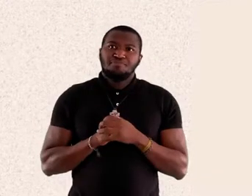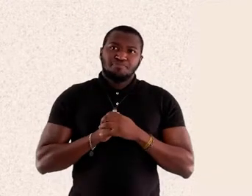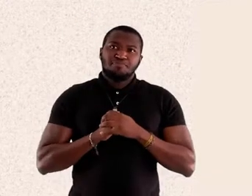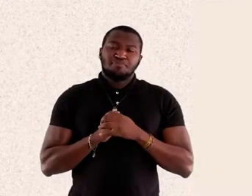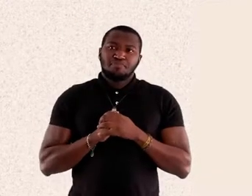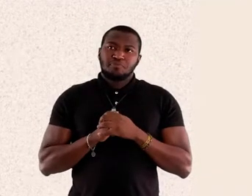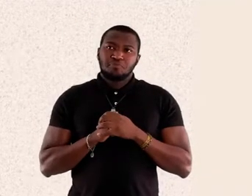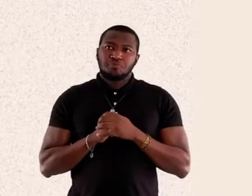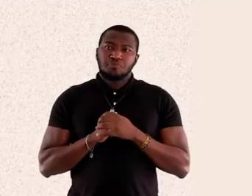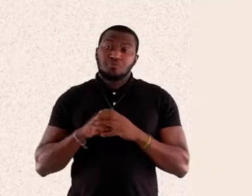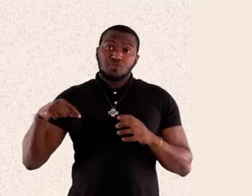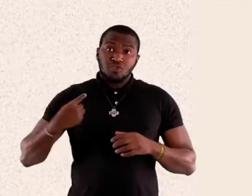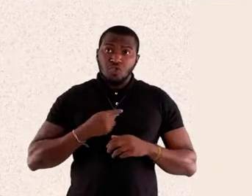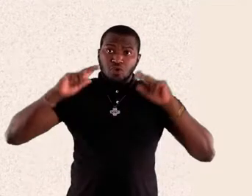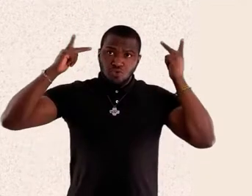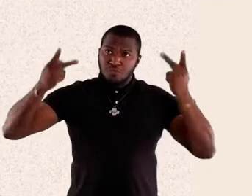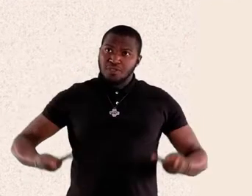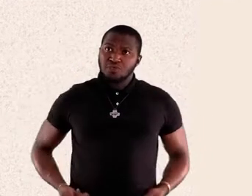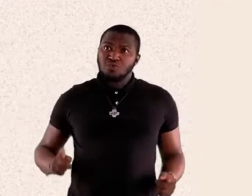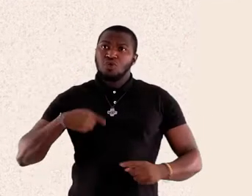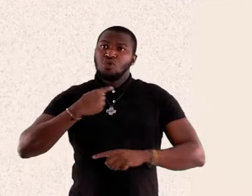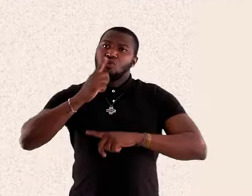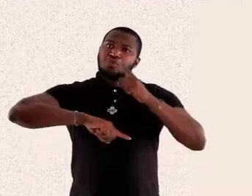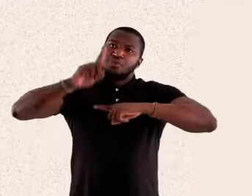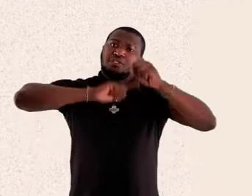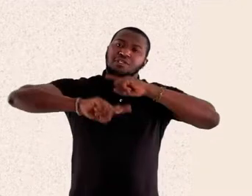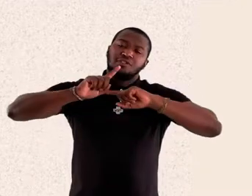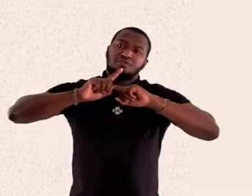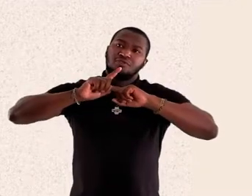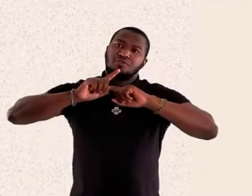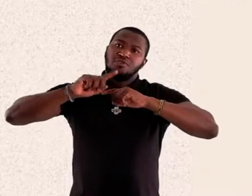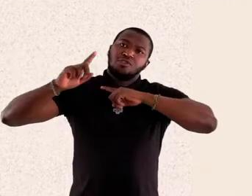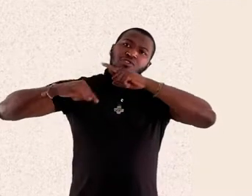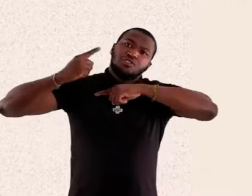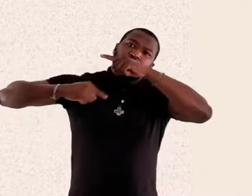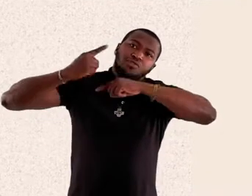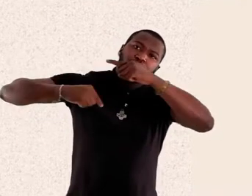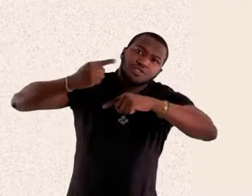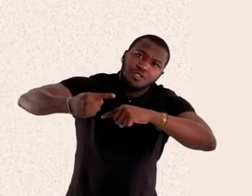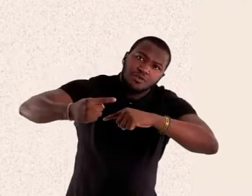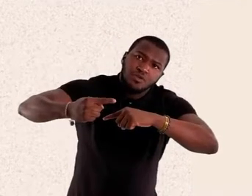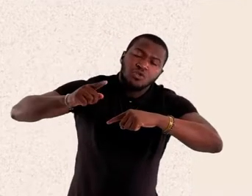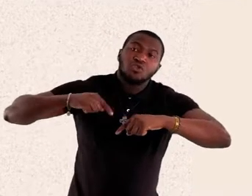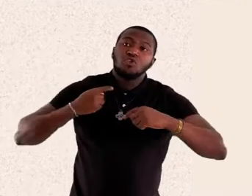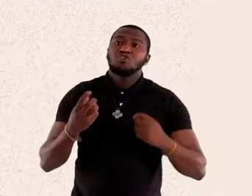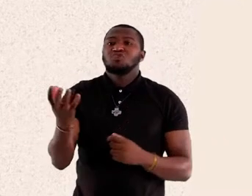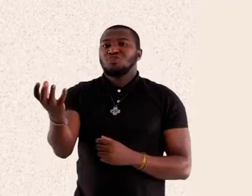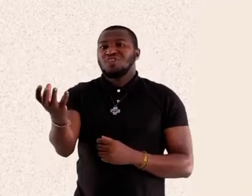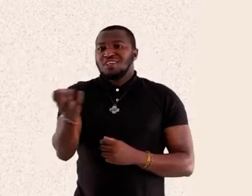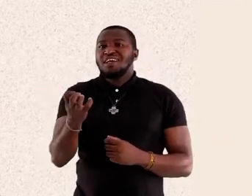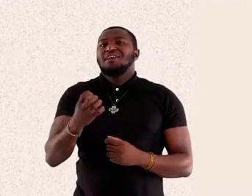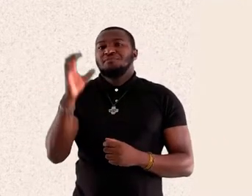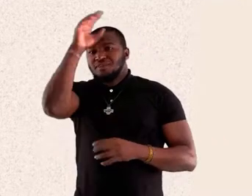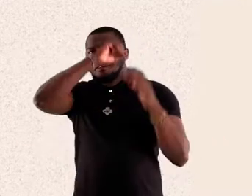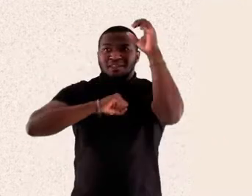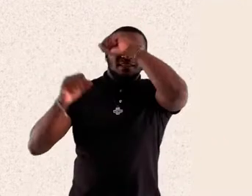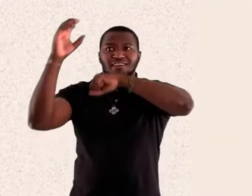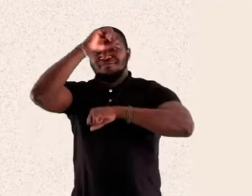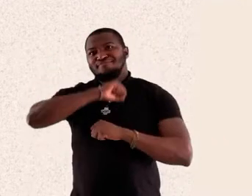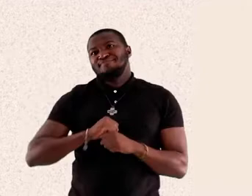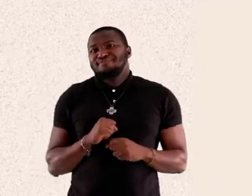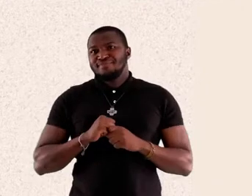humanos no nosso processo evolutivo na nossa caminhada nosso prestigiarmos aprendizagem bom